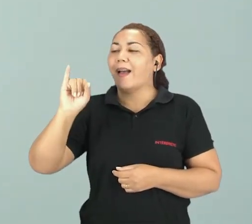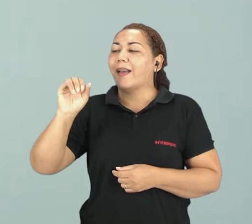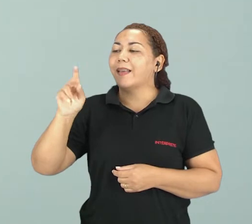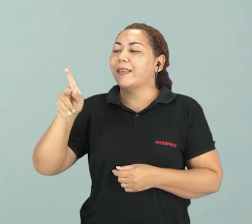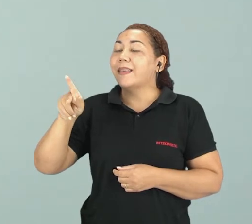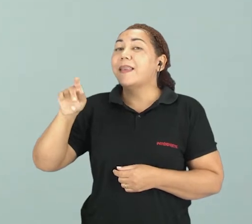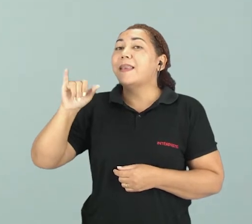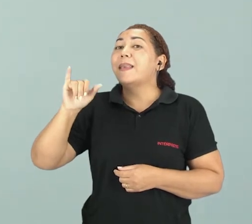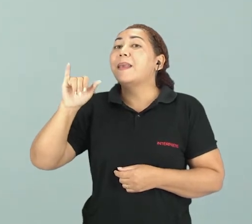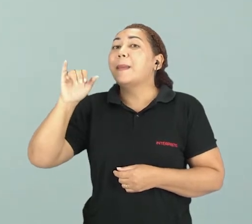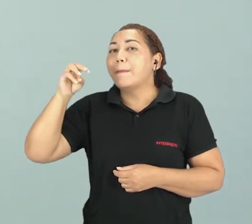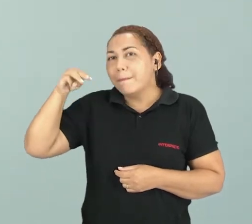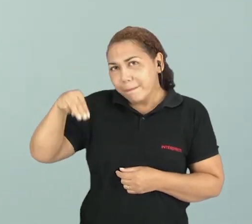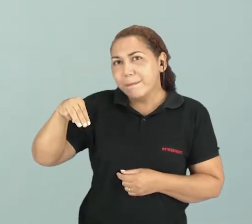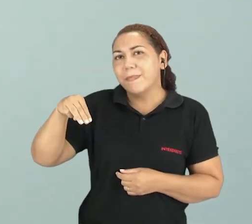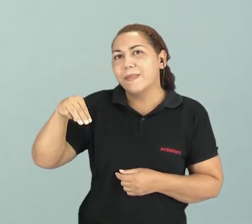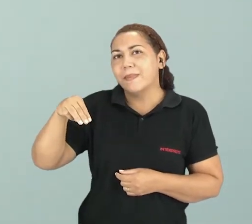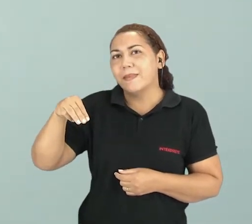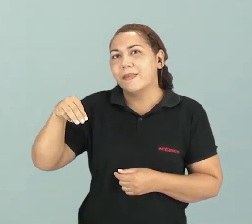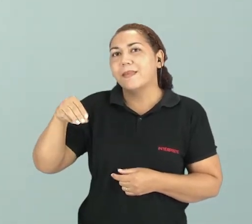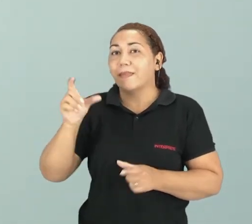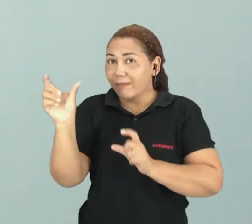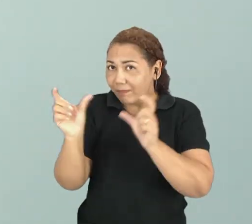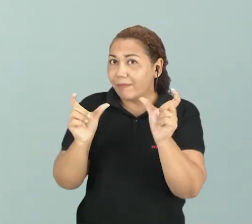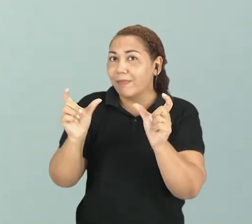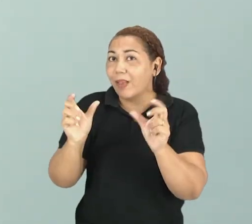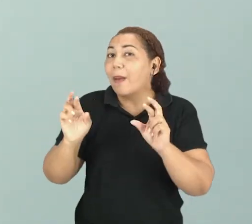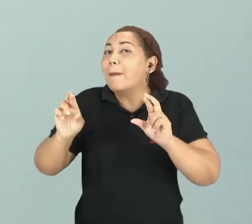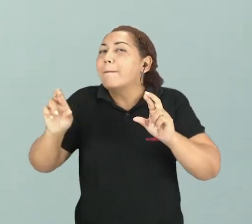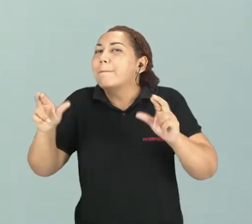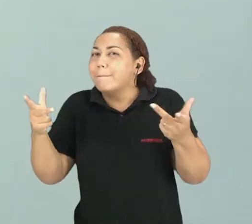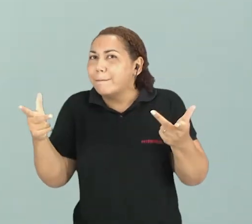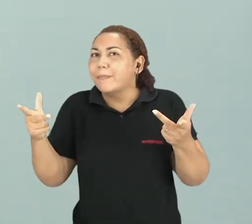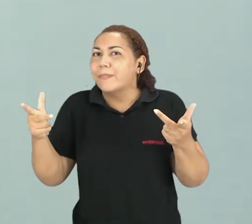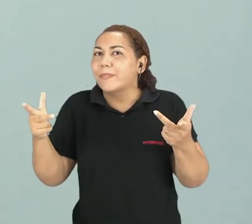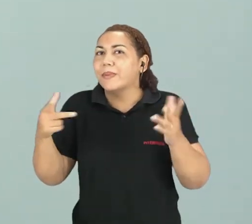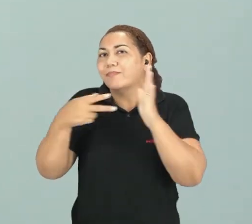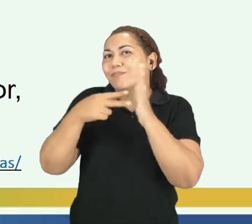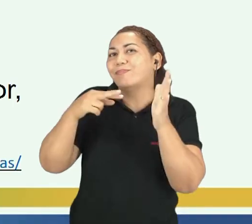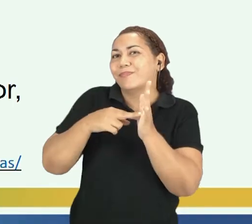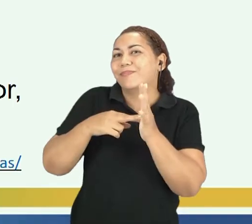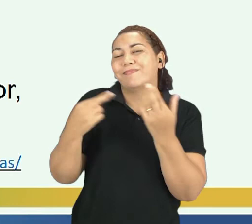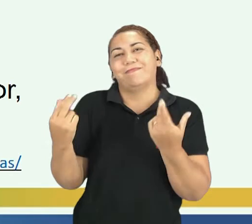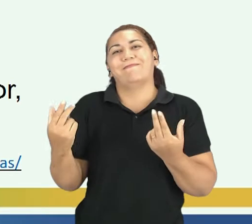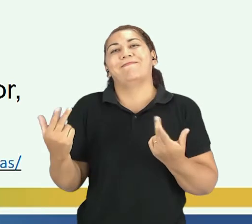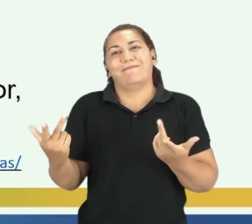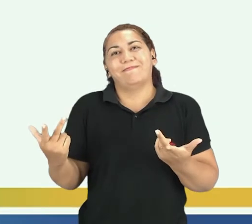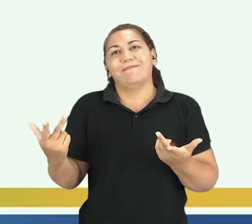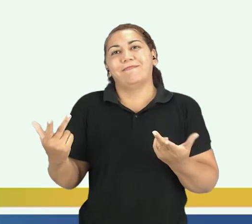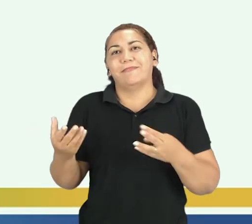nos adaptar conforme a região também e a situação, tá bom? Continuando aí na tela.